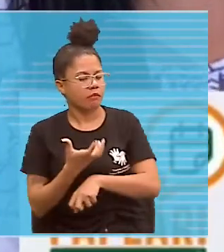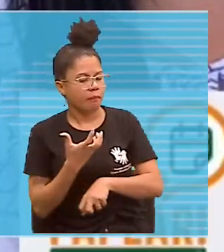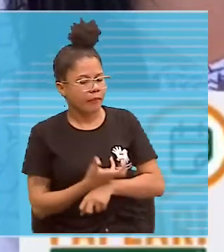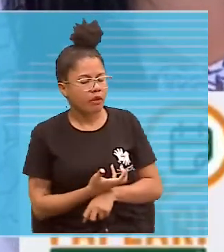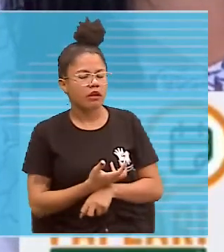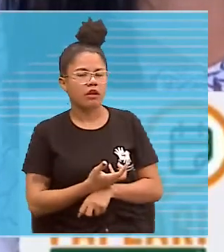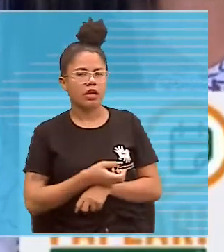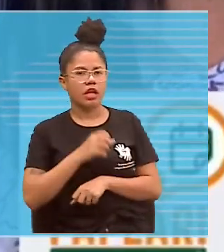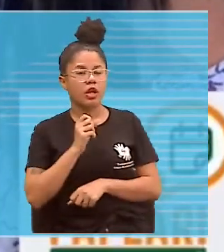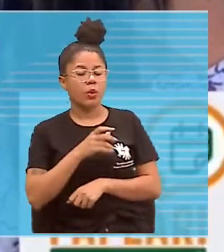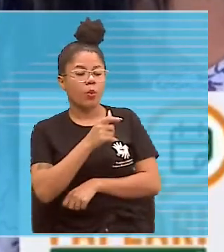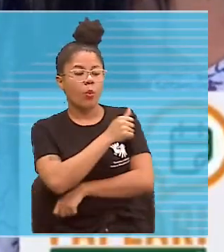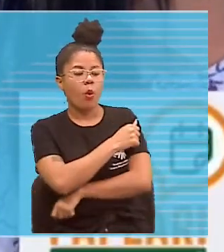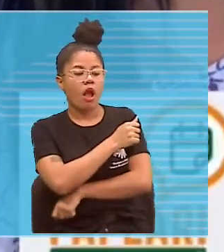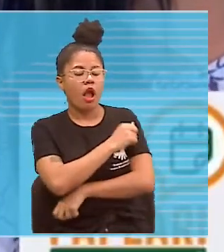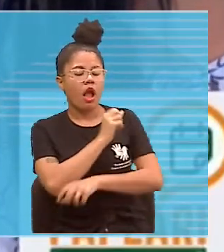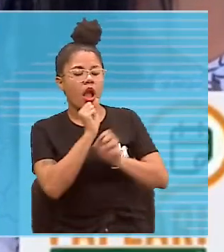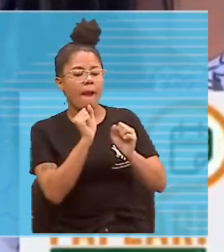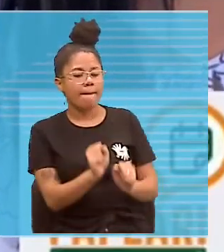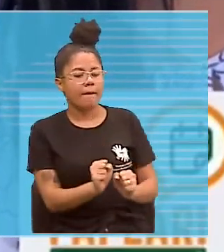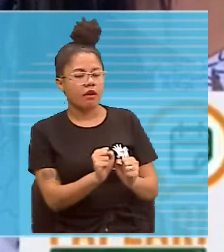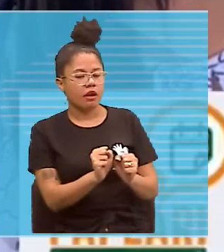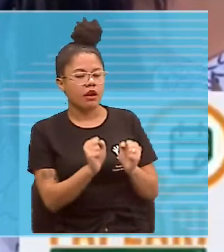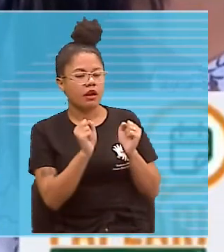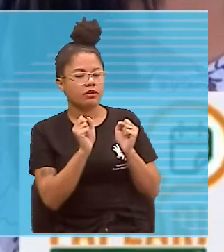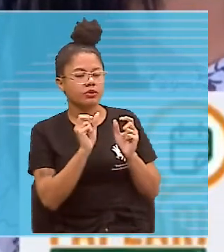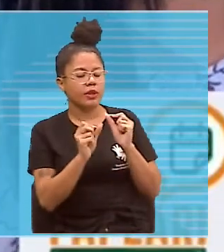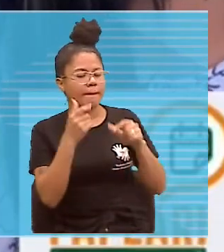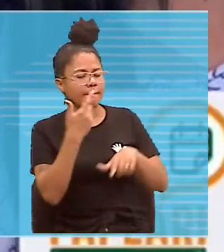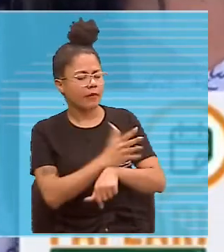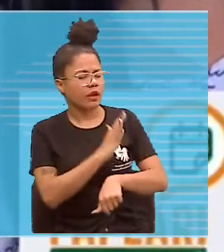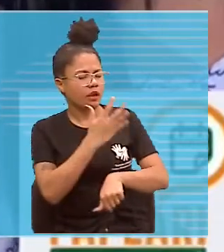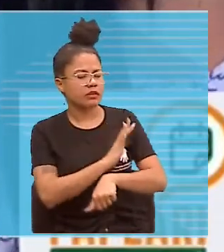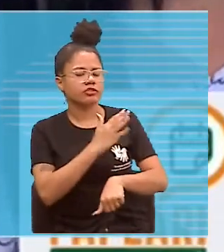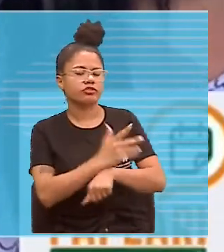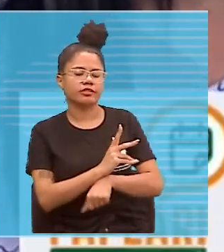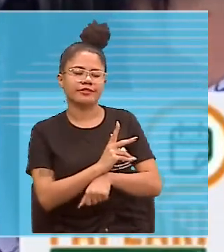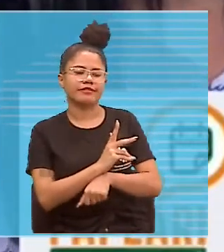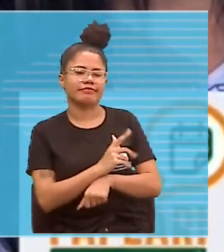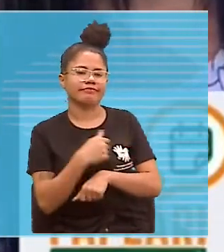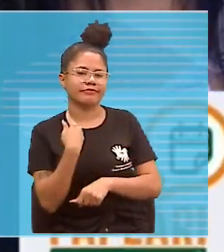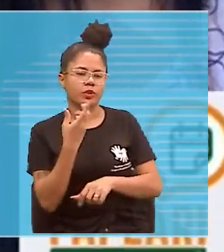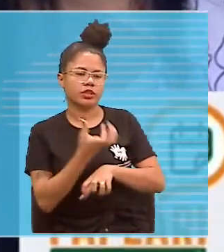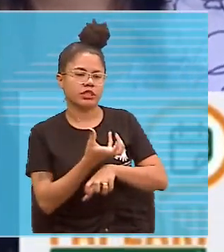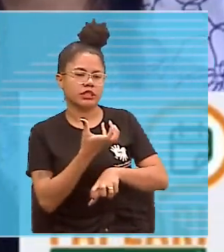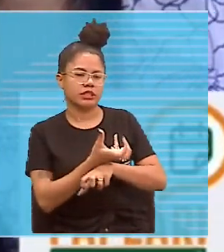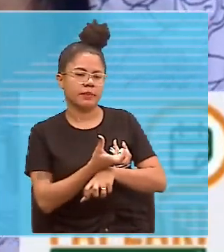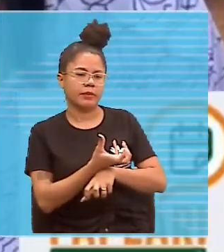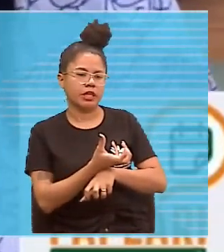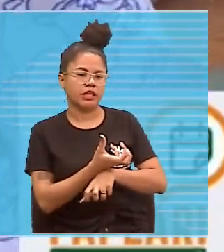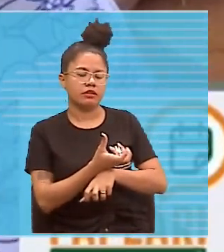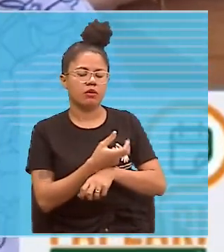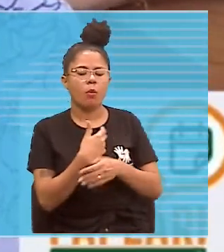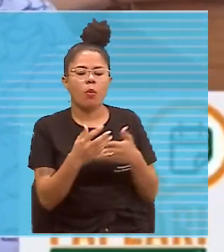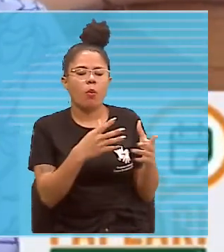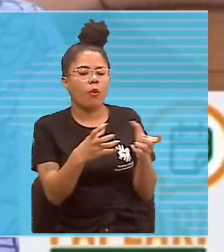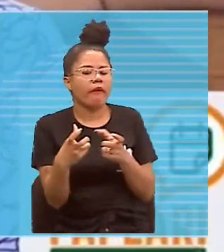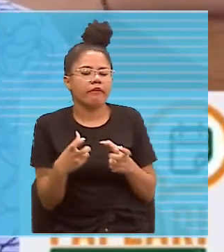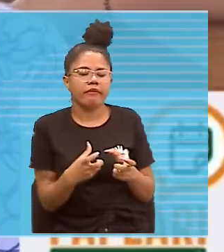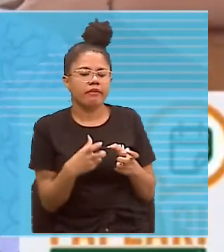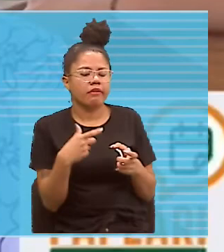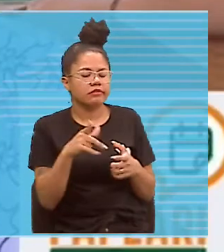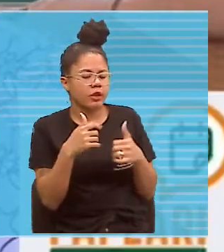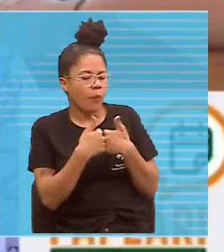escola, para o ônibus que ele estiver, a casa, a família. Então, depois dessa pandemia, a gente sentiu que tem alunos